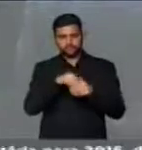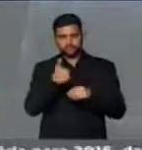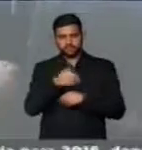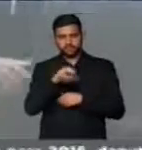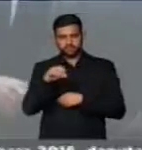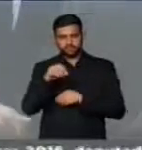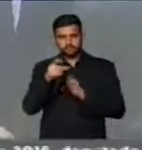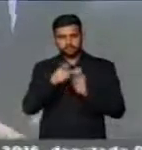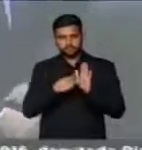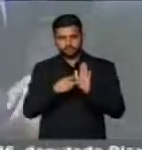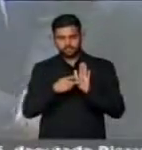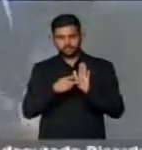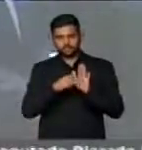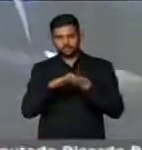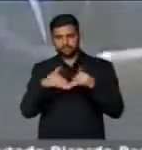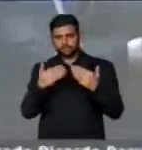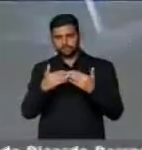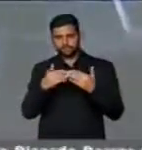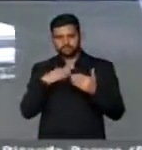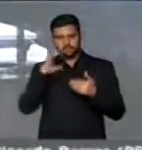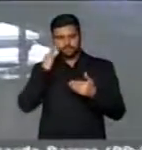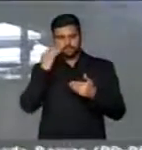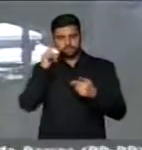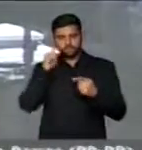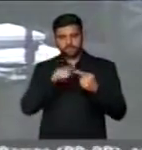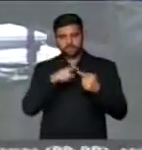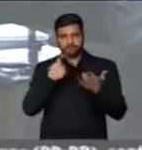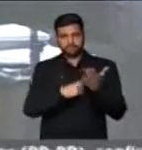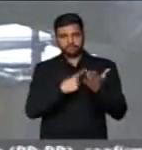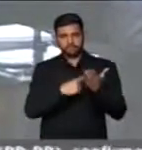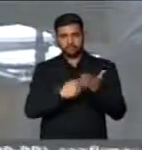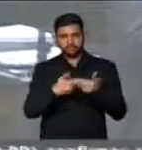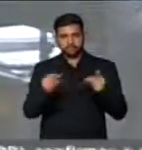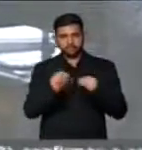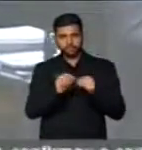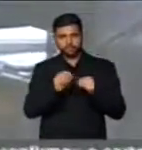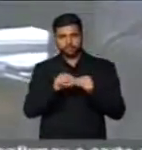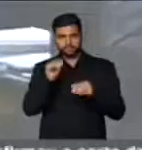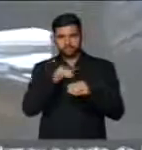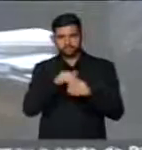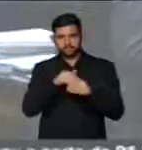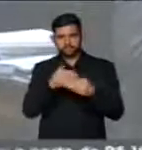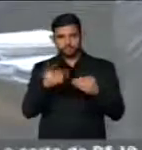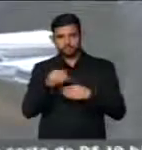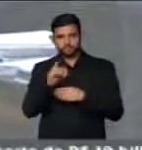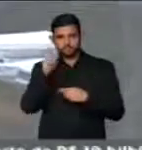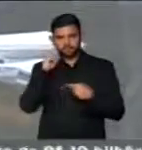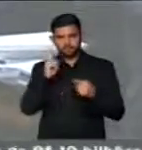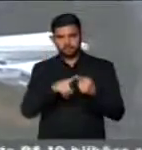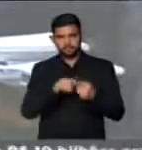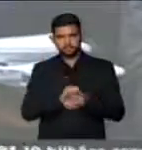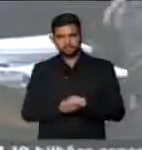690 e a PEC. Então, esse entendimento é feito sem compromisso com o mérito, mas de fazer ambas as votações. PSDB concorda.